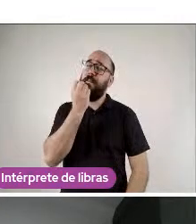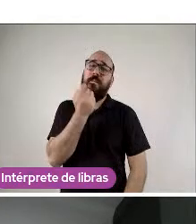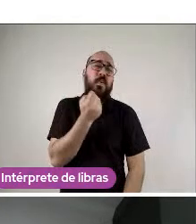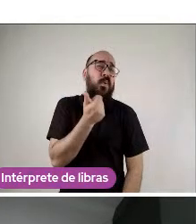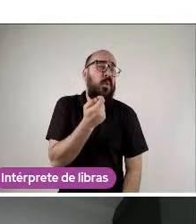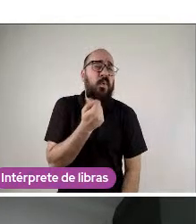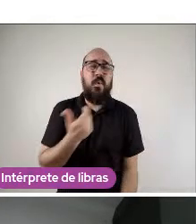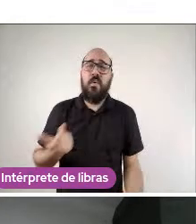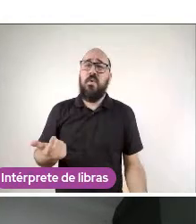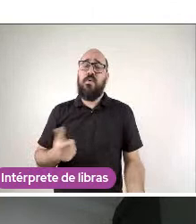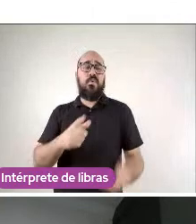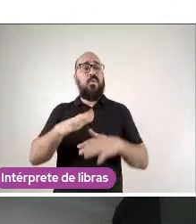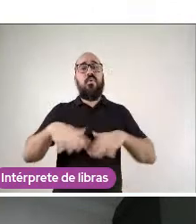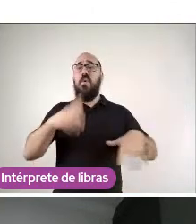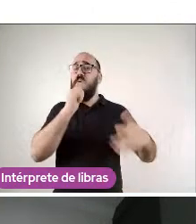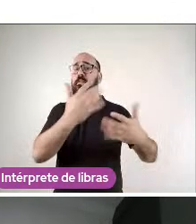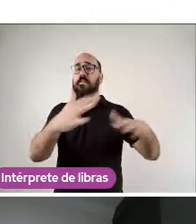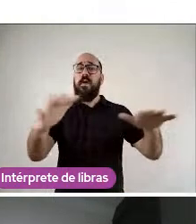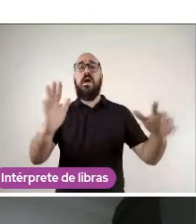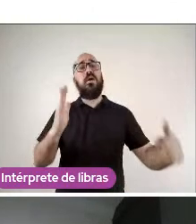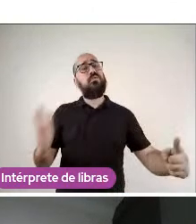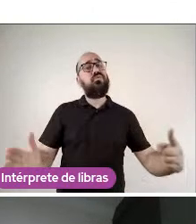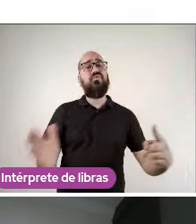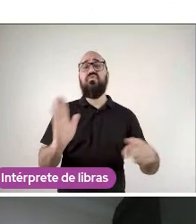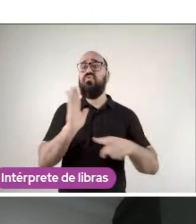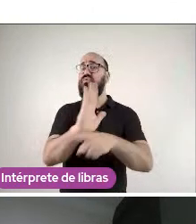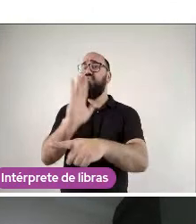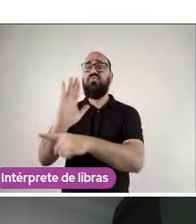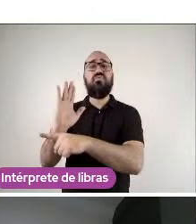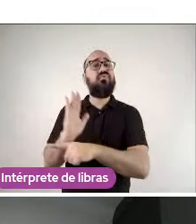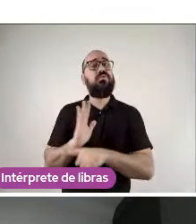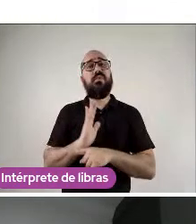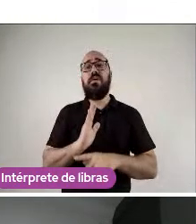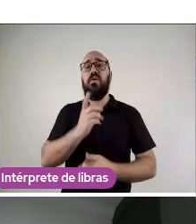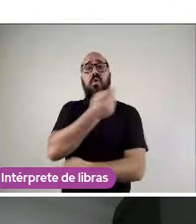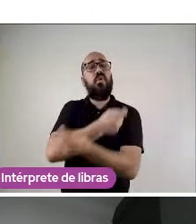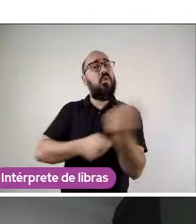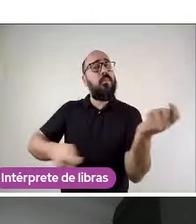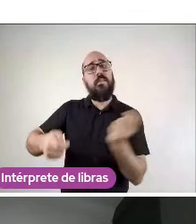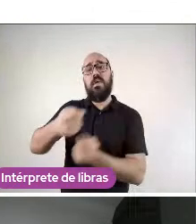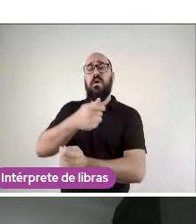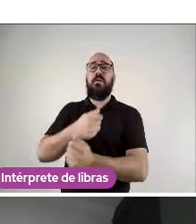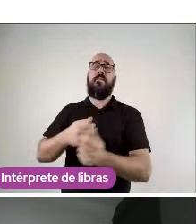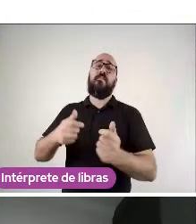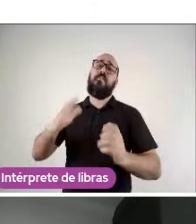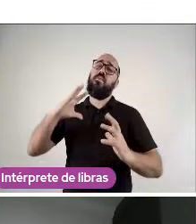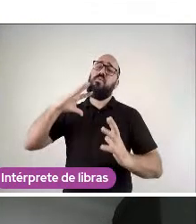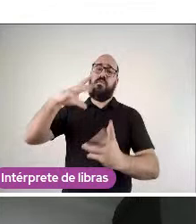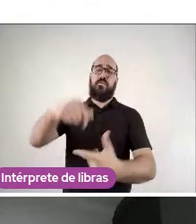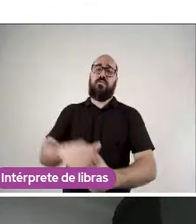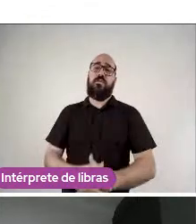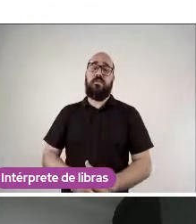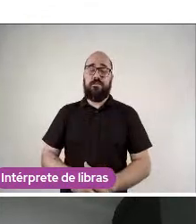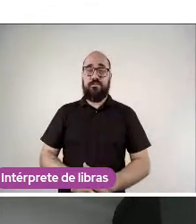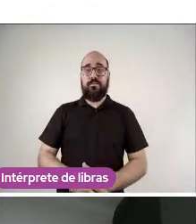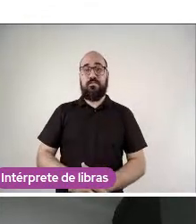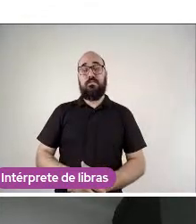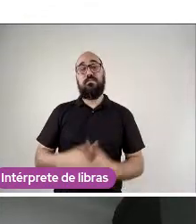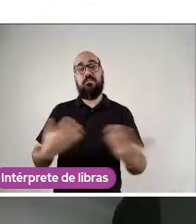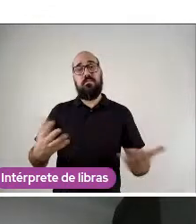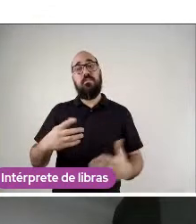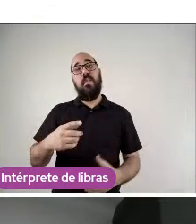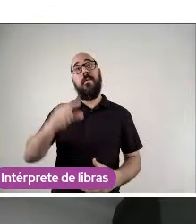à economia global, como nós vimos aqui agora. Bom, como eu falei, né, esse menos de 2% é uma